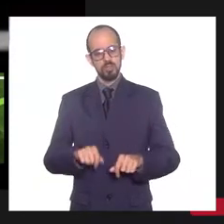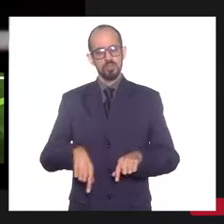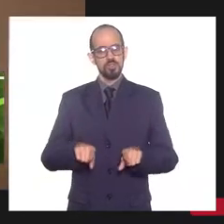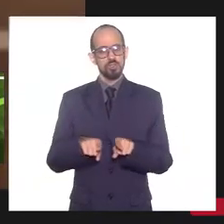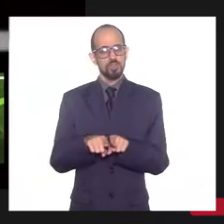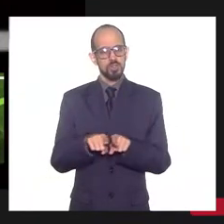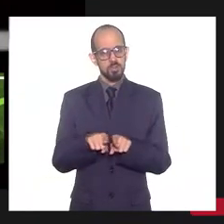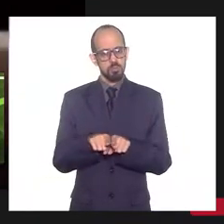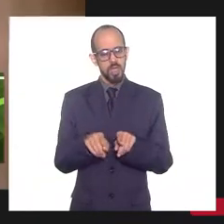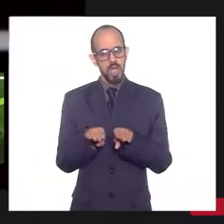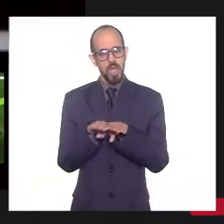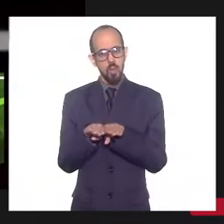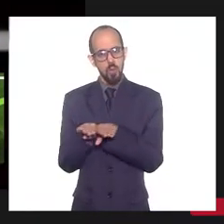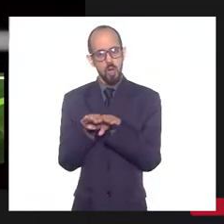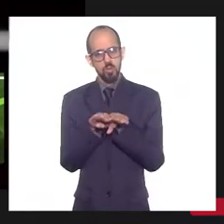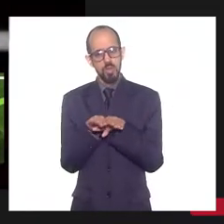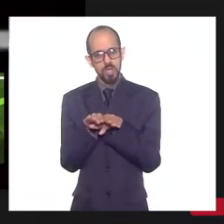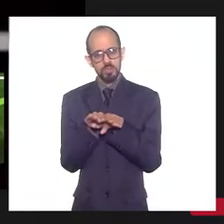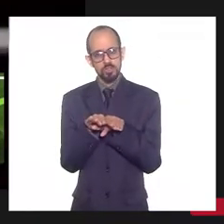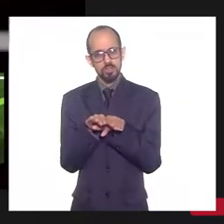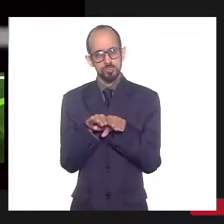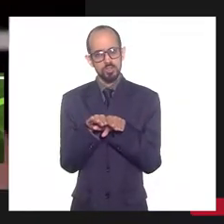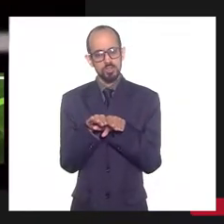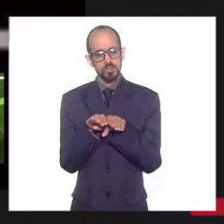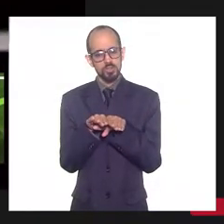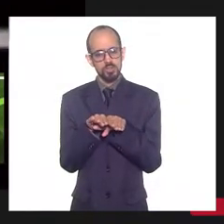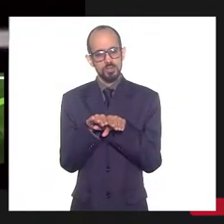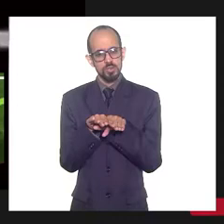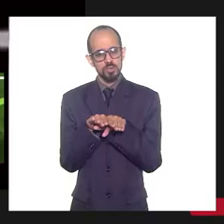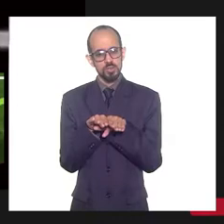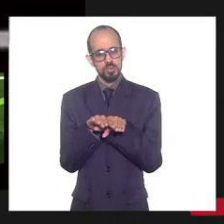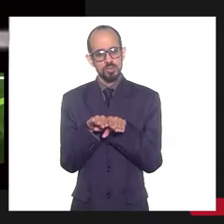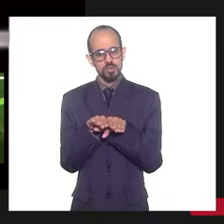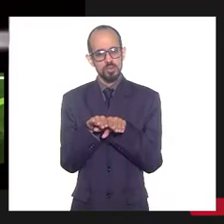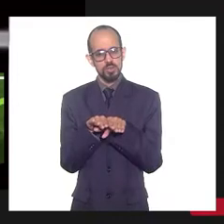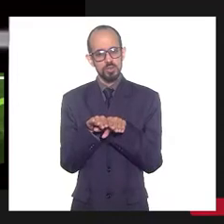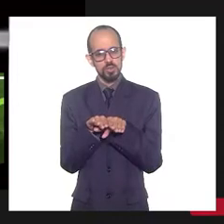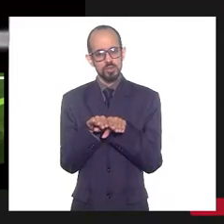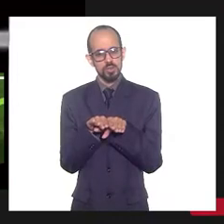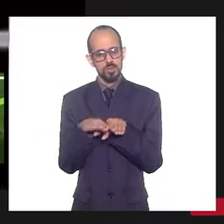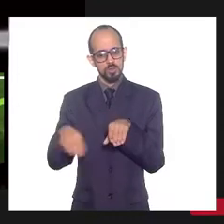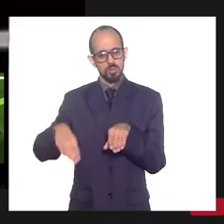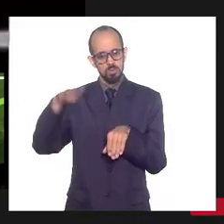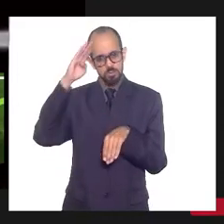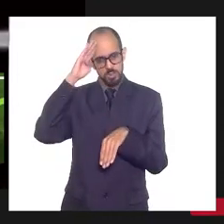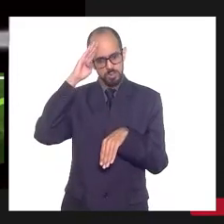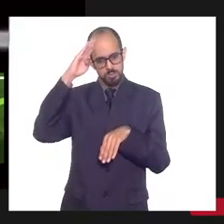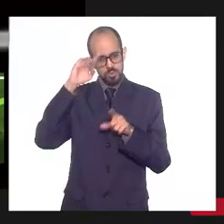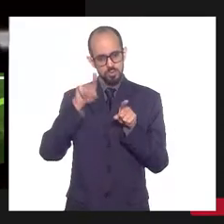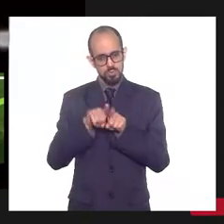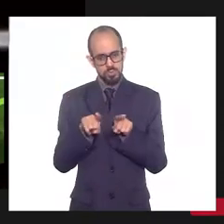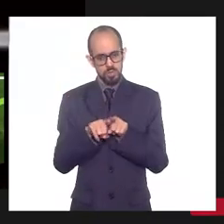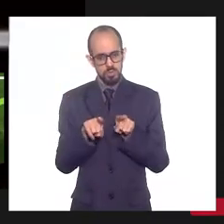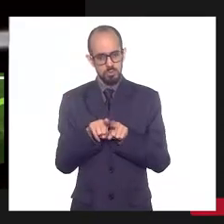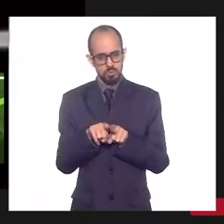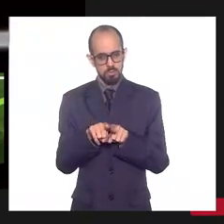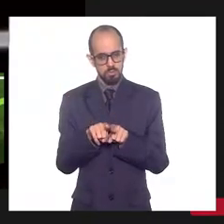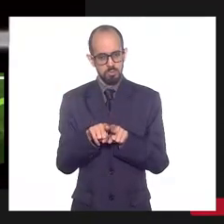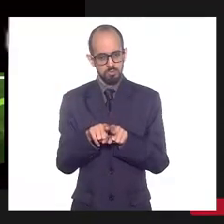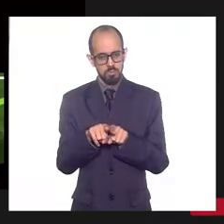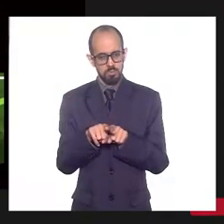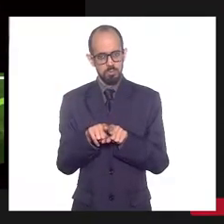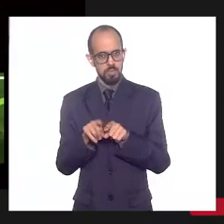direção à igualdade à bom e principalmente em geral que